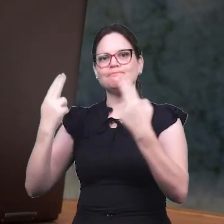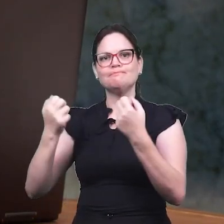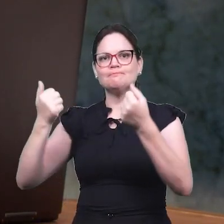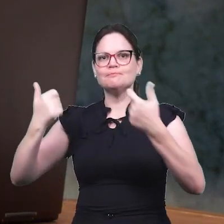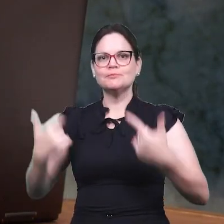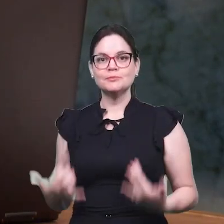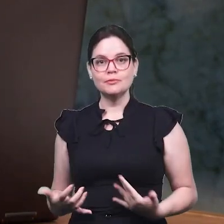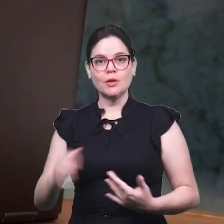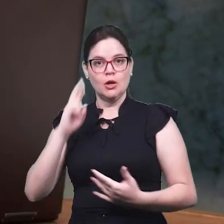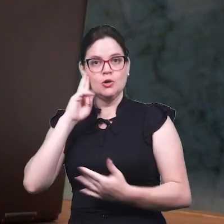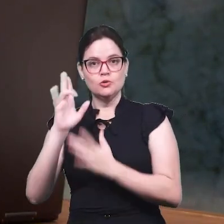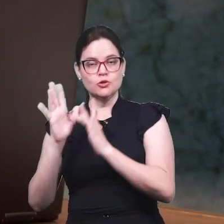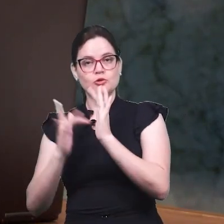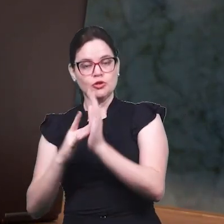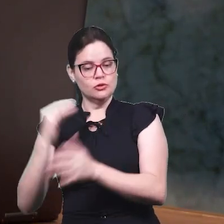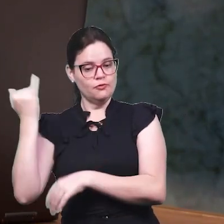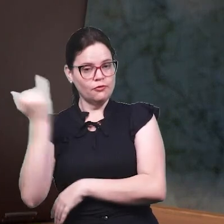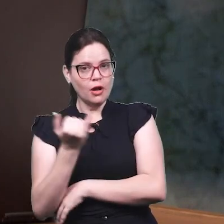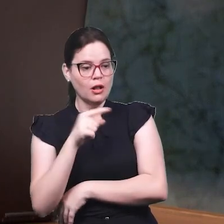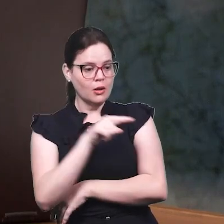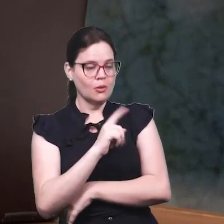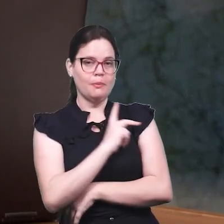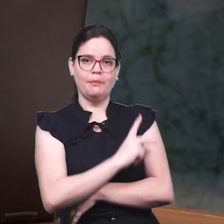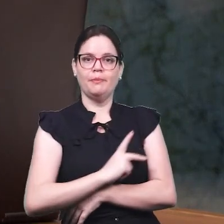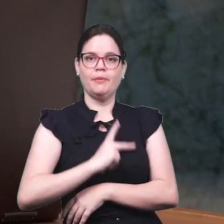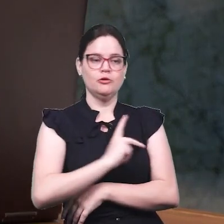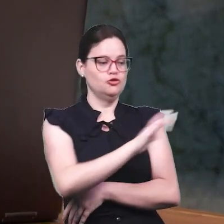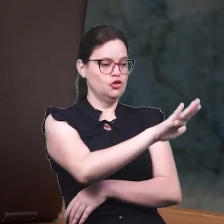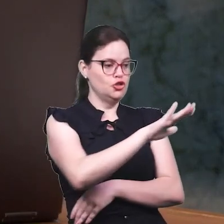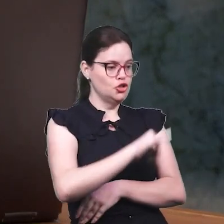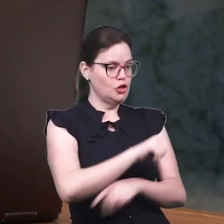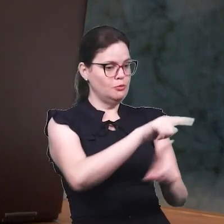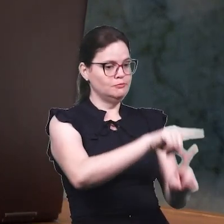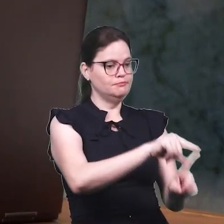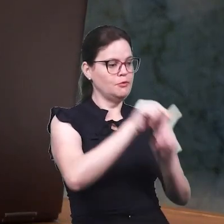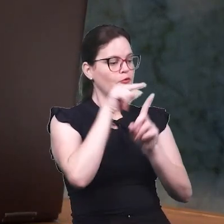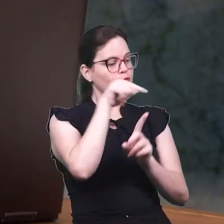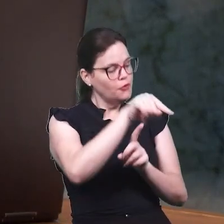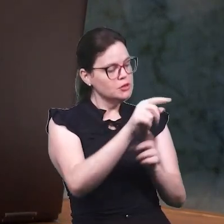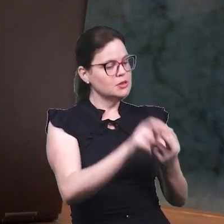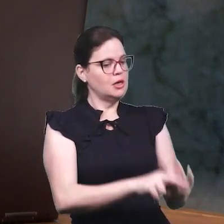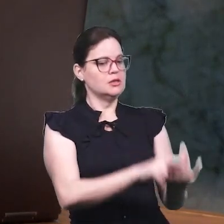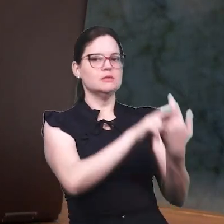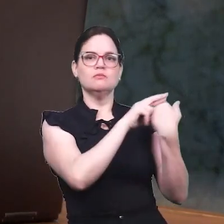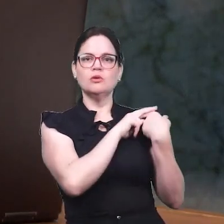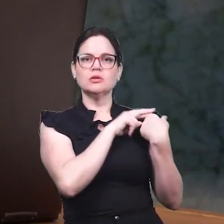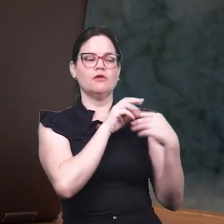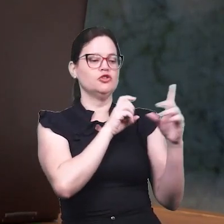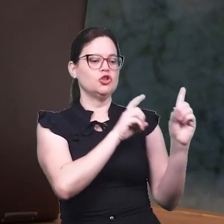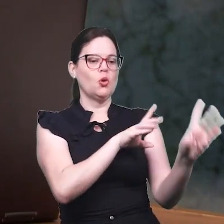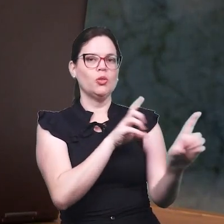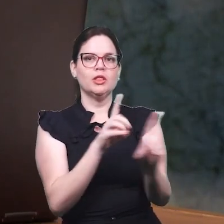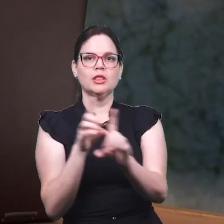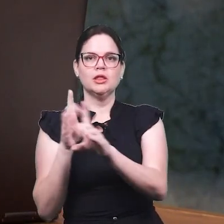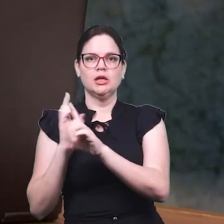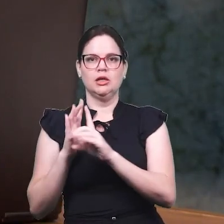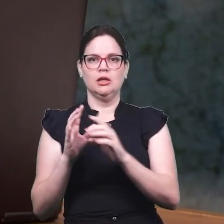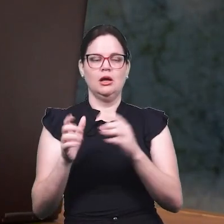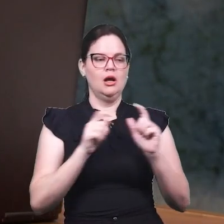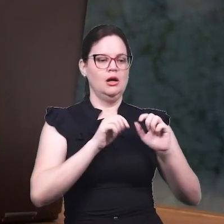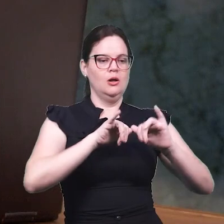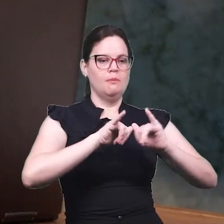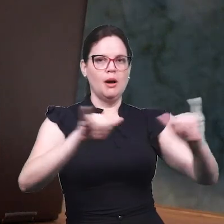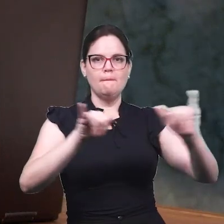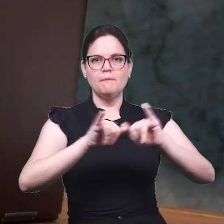Jesus falou com ele e o comissionou para ser embaixador da sua igreja na